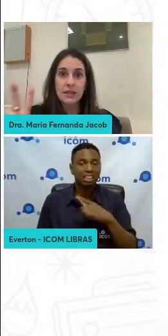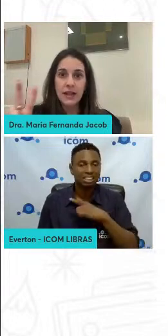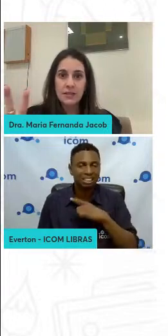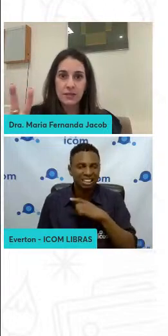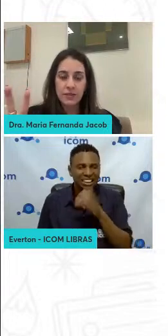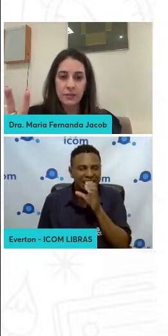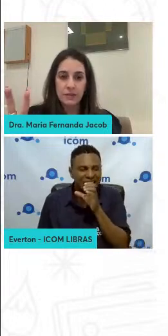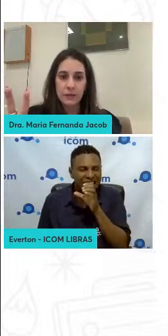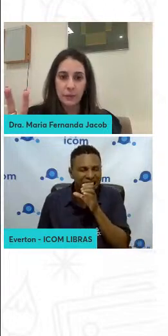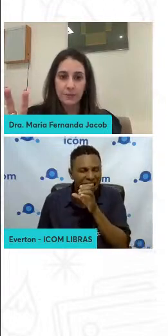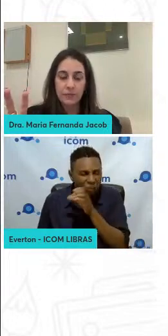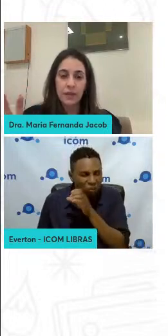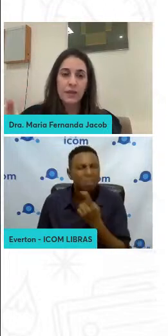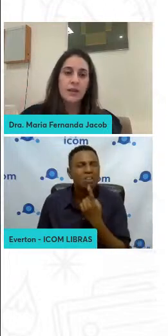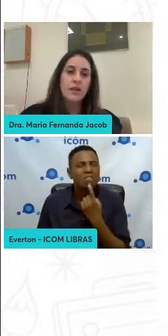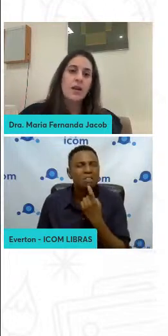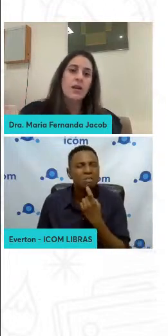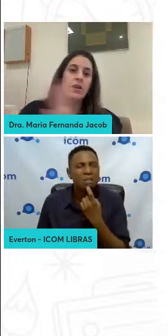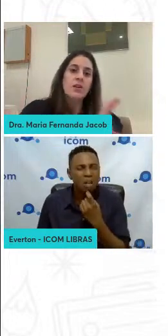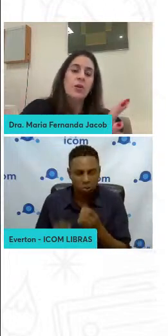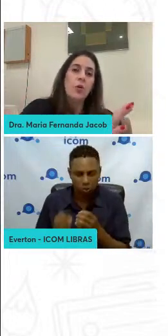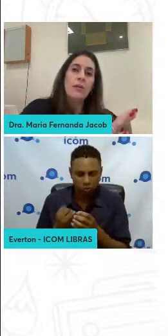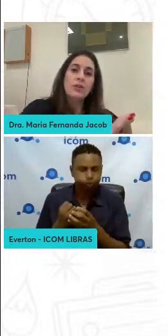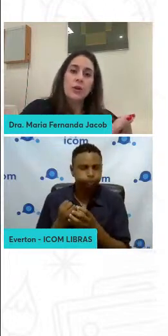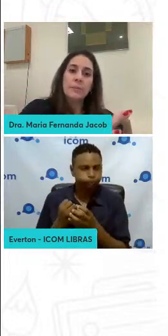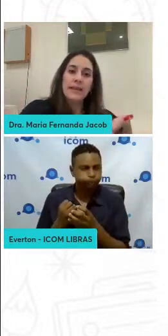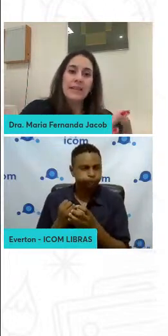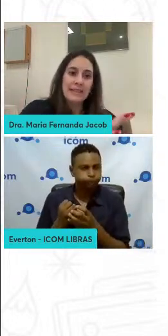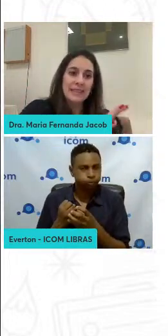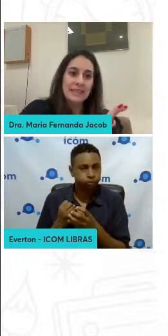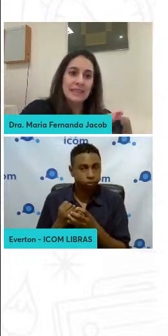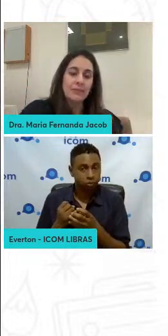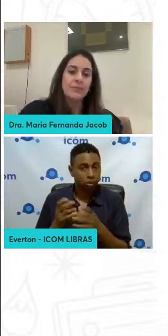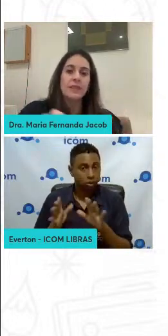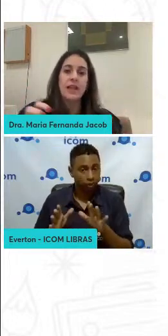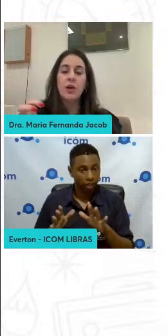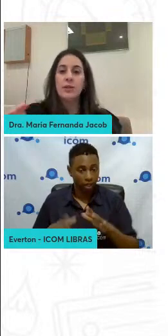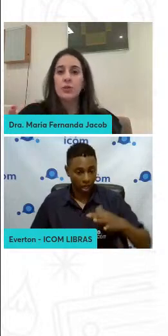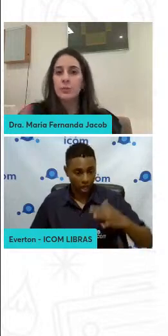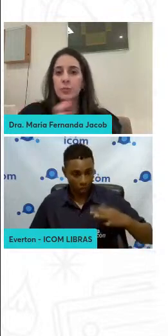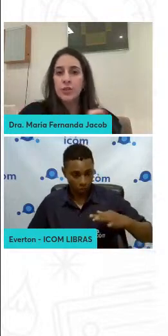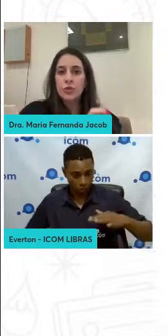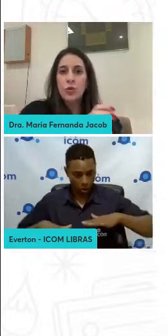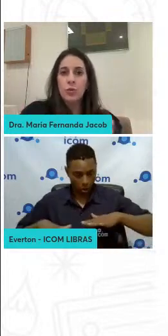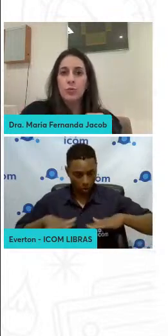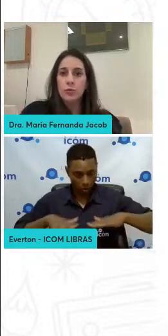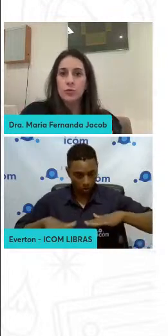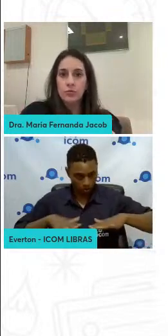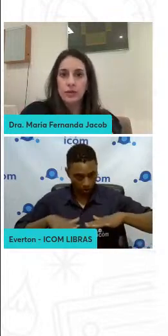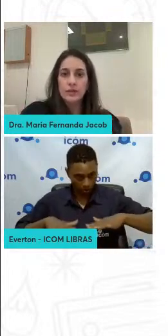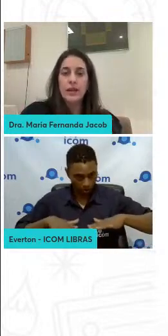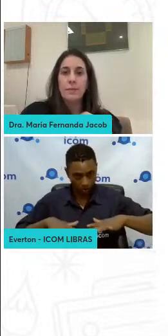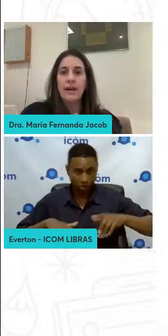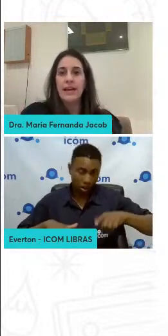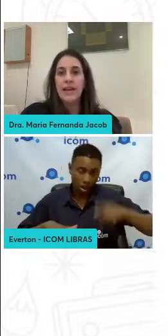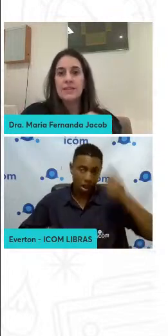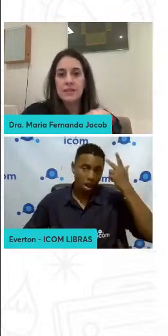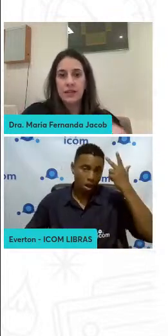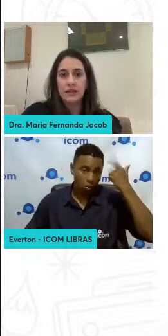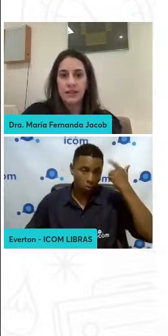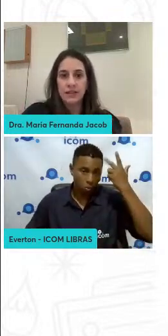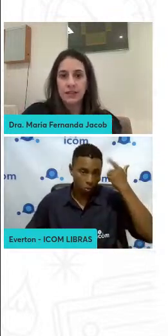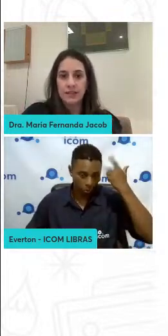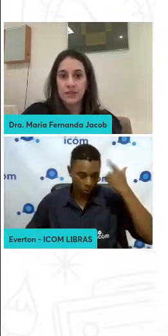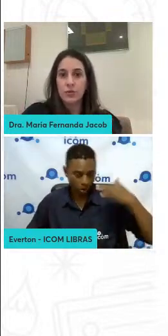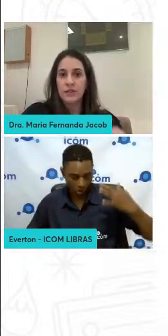aqueles sinais da inflamação? Uma dor mecânica é uma dor muito comum que